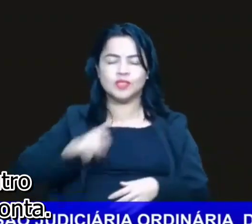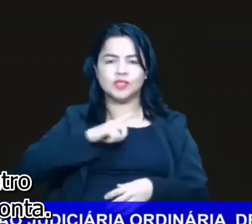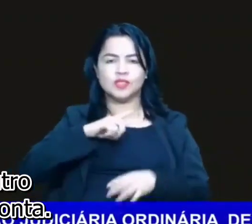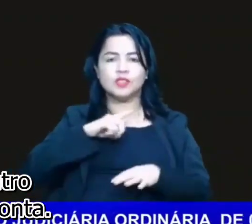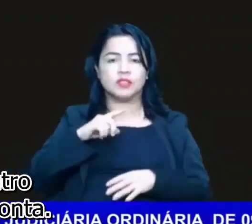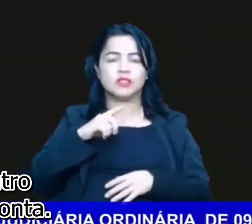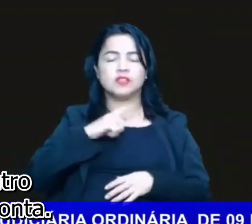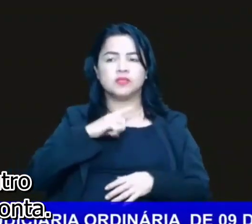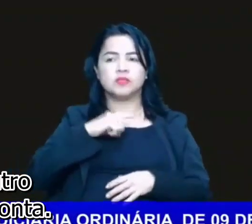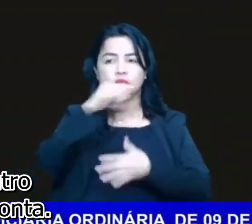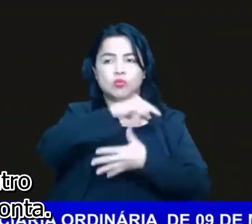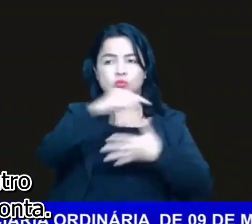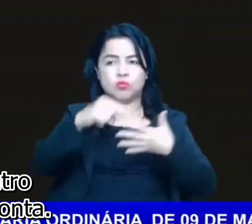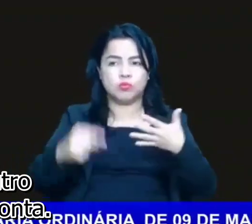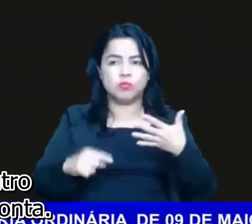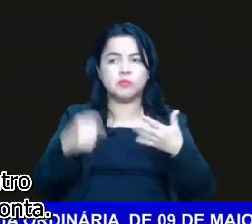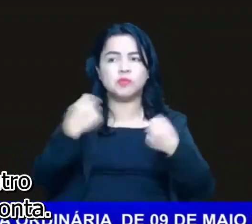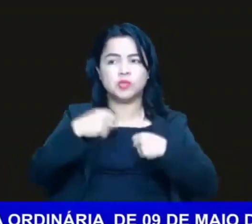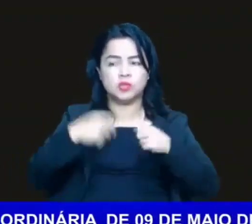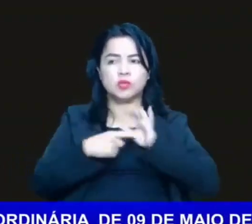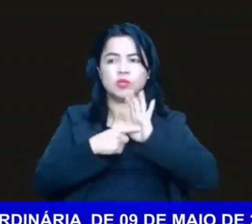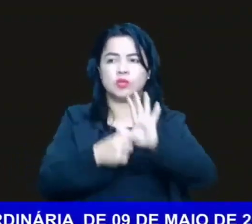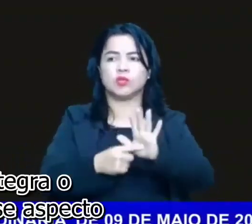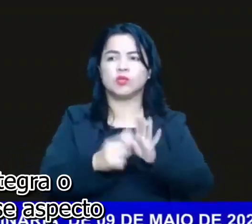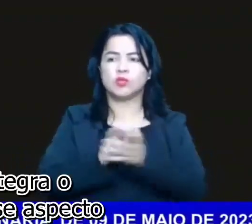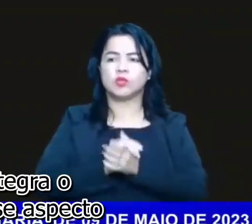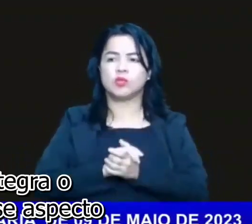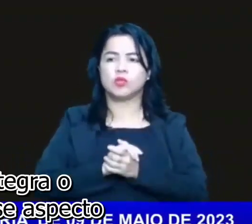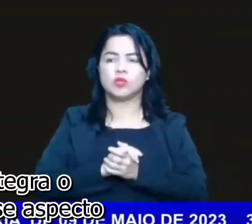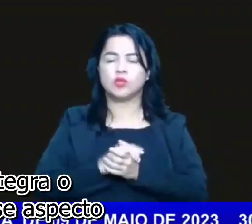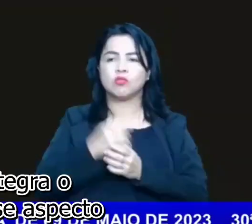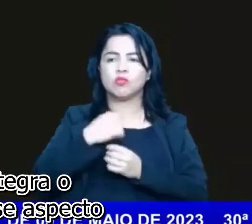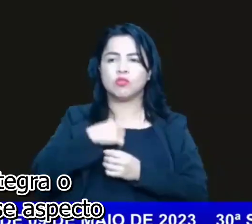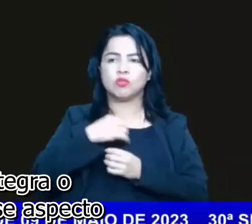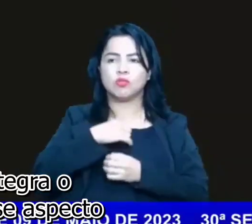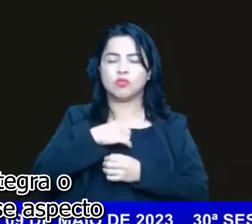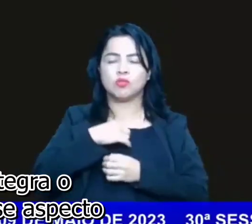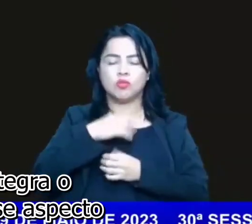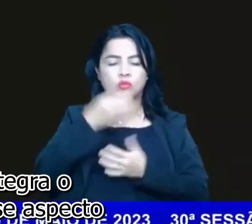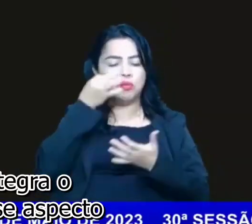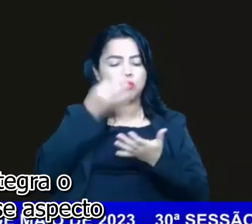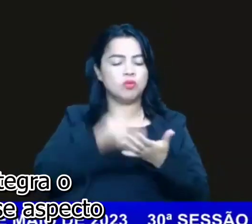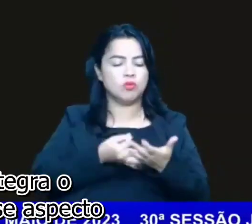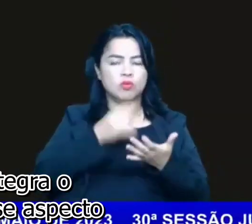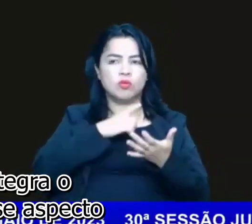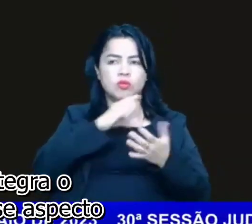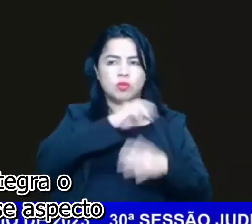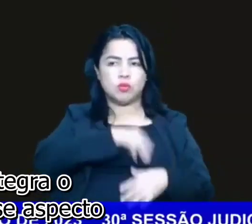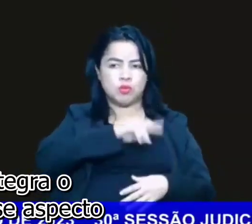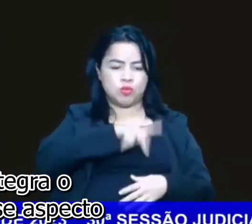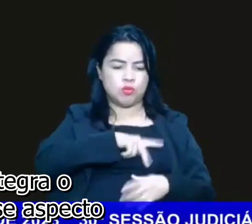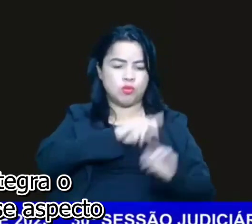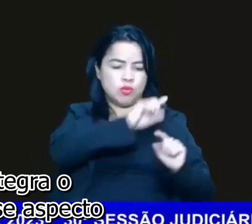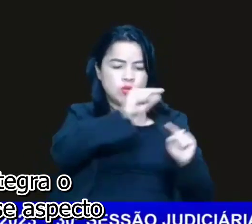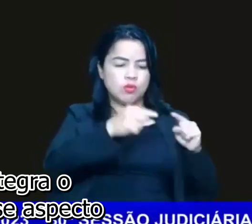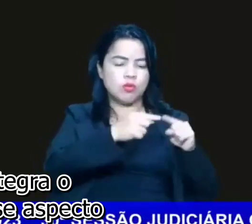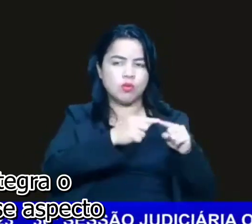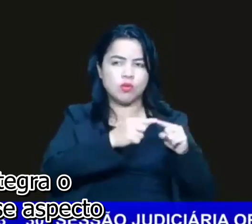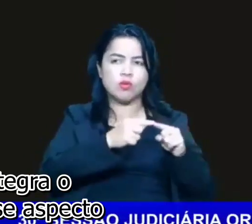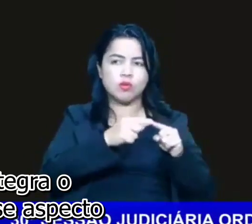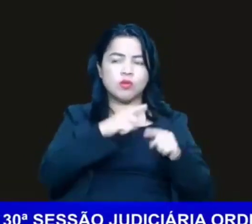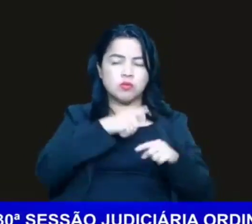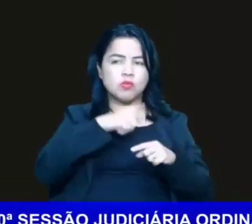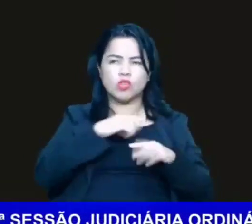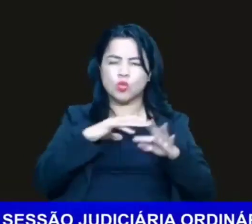aspecto também que merece ser levado em conta. Então, eu estou acolhendo, na verdade, na íntegra, o parecer do Ministério Público Eleitoral, inclusive